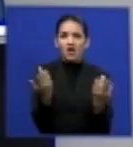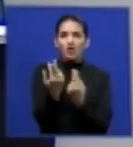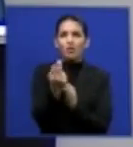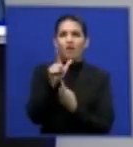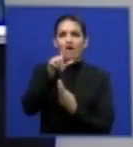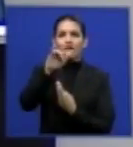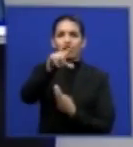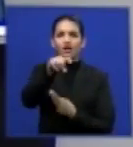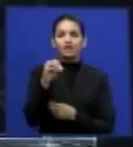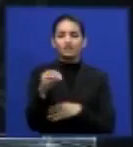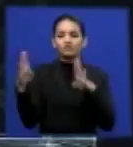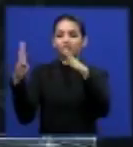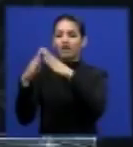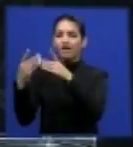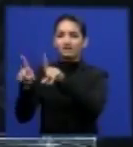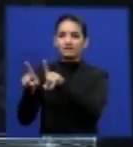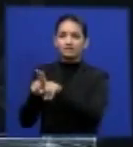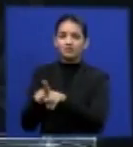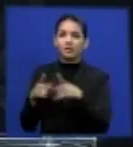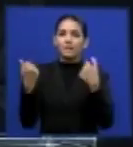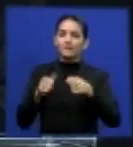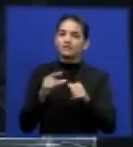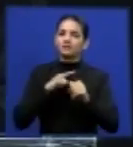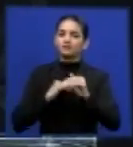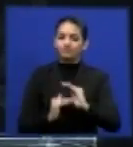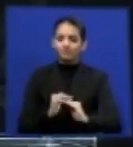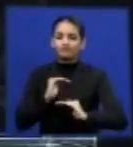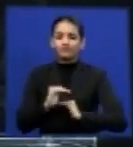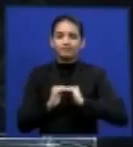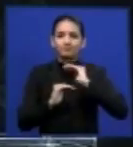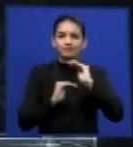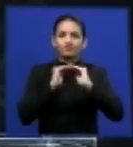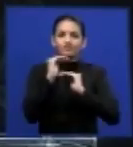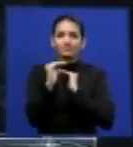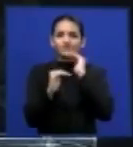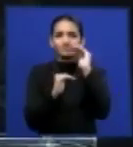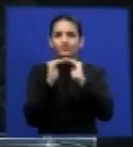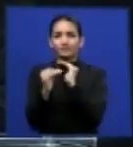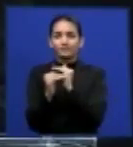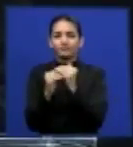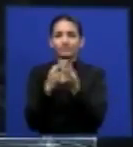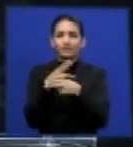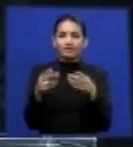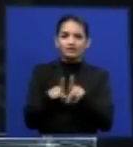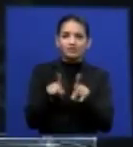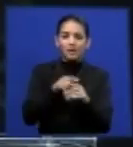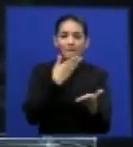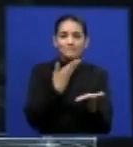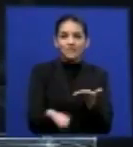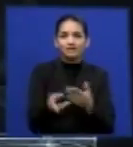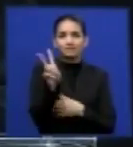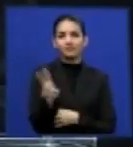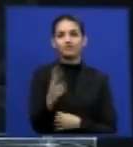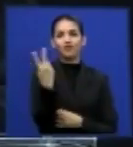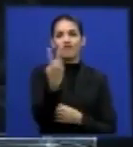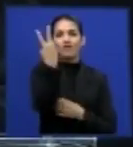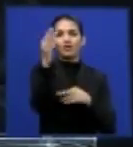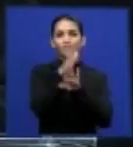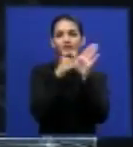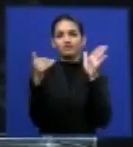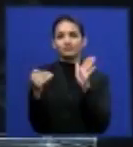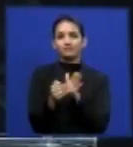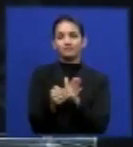nossas residências, ele deve passar por um procedimento de entrega, é uma perda de valor, basicamente. Quando